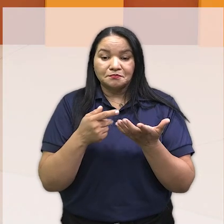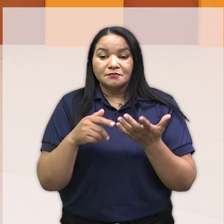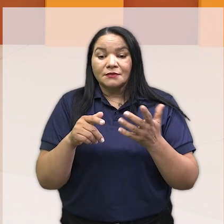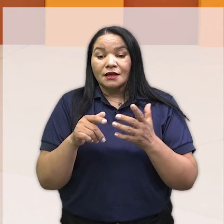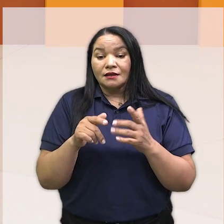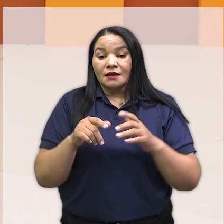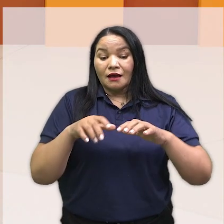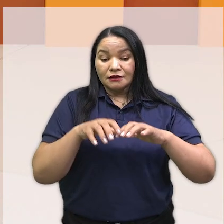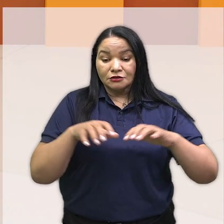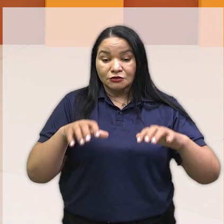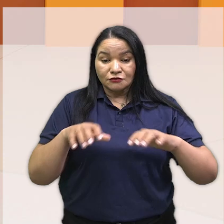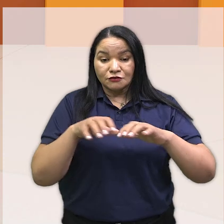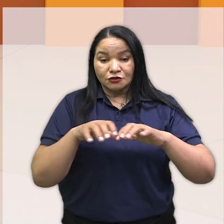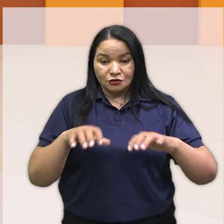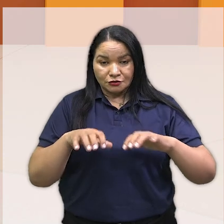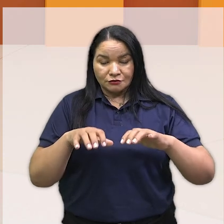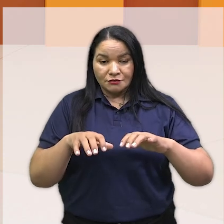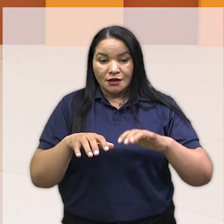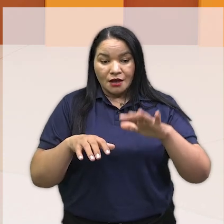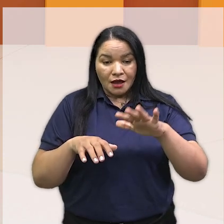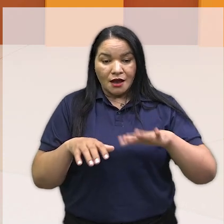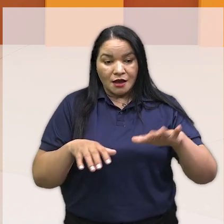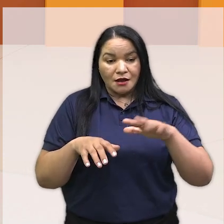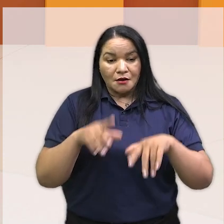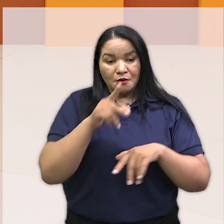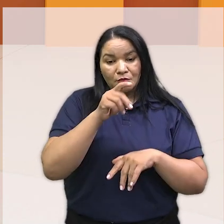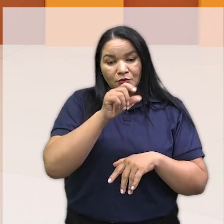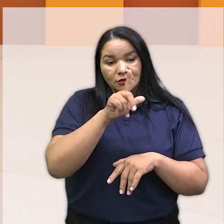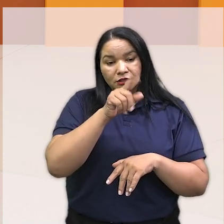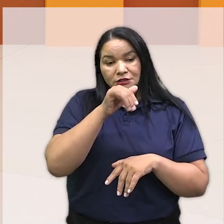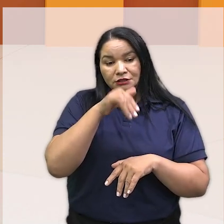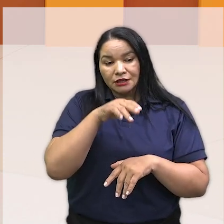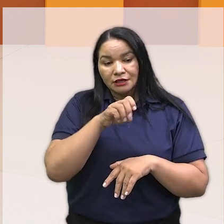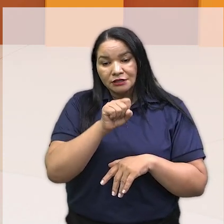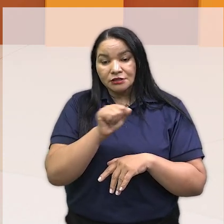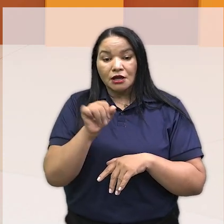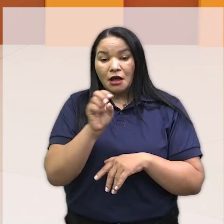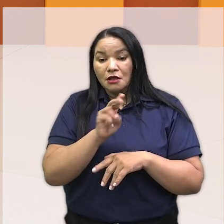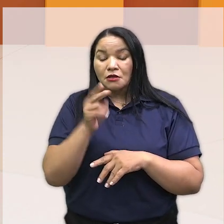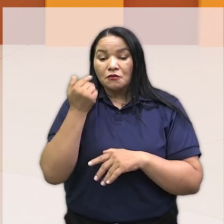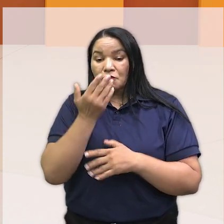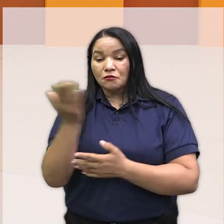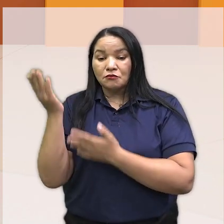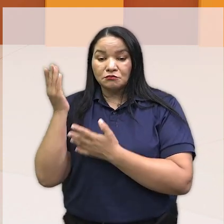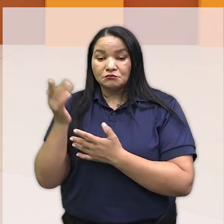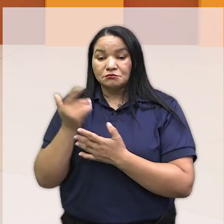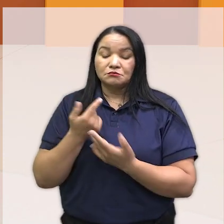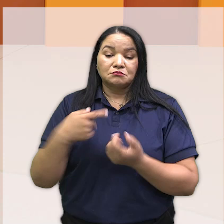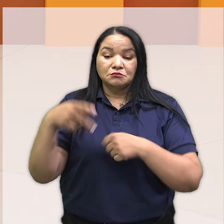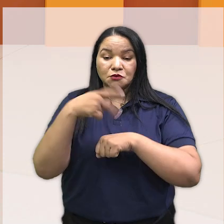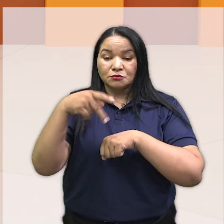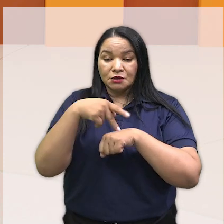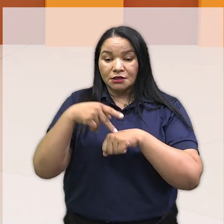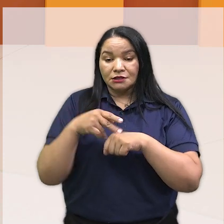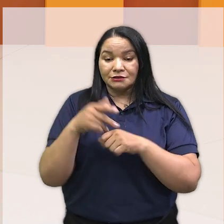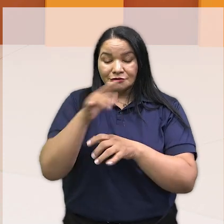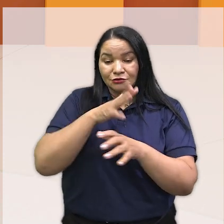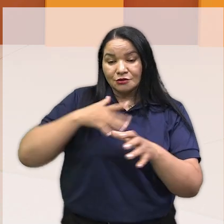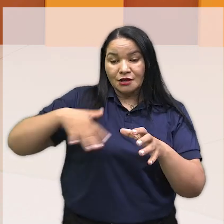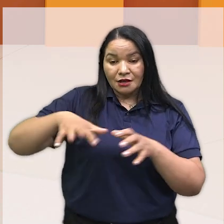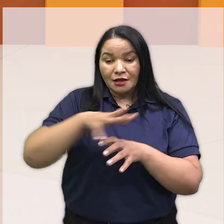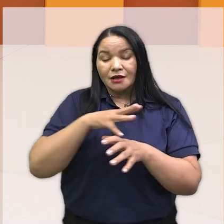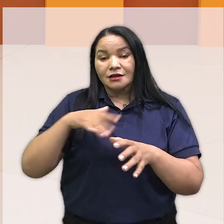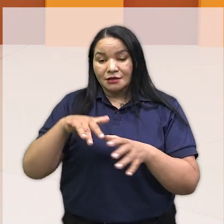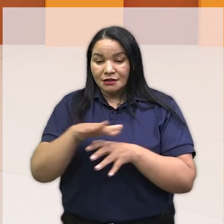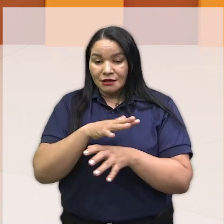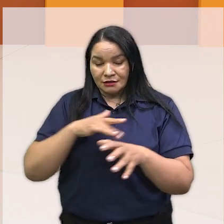estar divididas entre a área da Polinésia, da Melanésia e da Micronésia, que são as ilhas que acabam